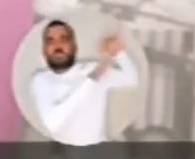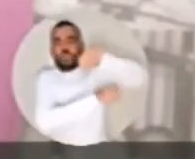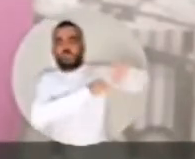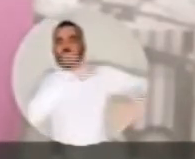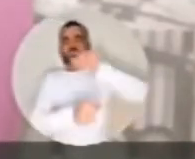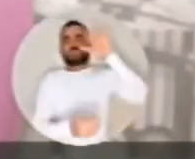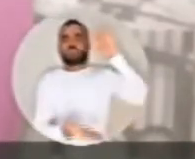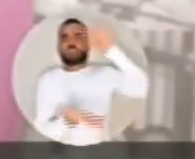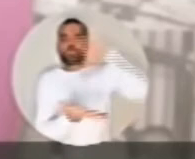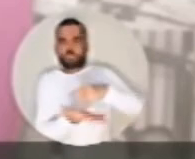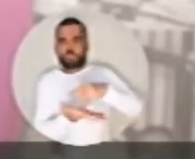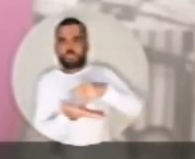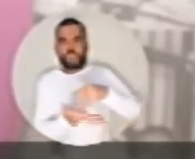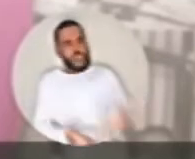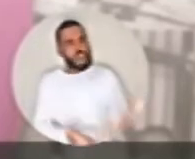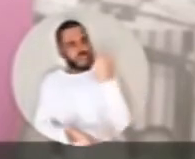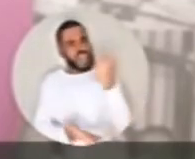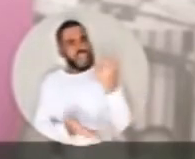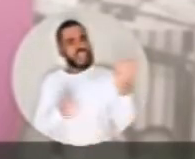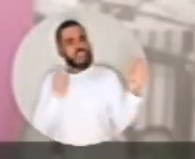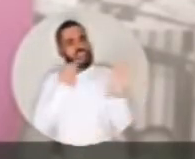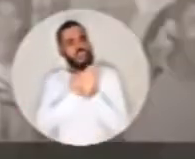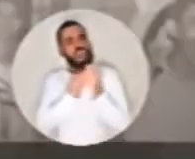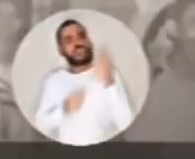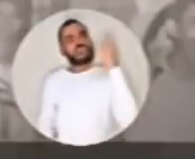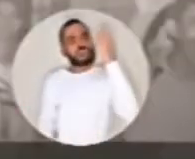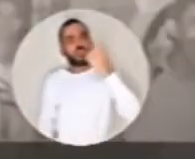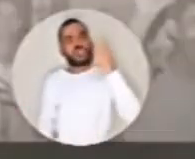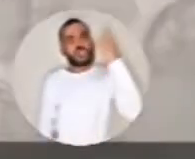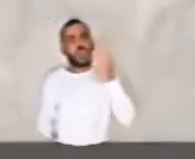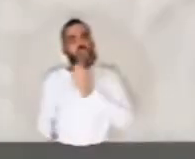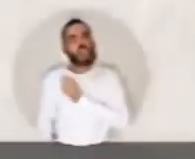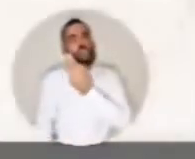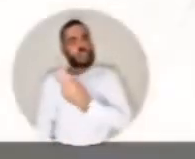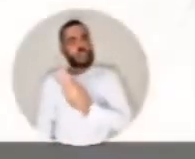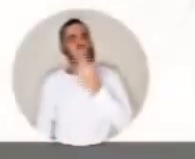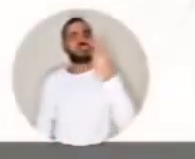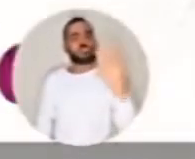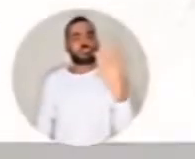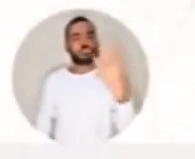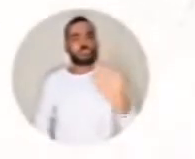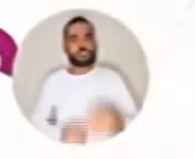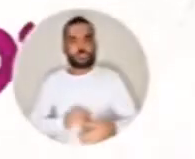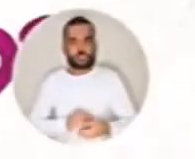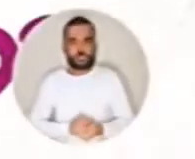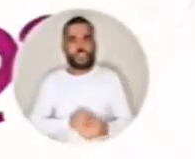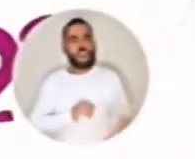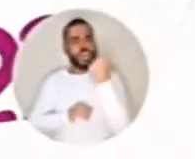verdade, você já sabe, é com Daniele, prefeita 23. Vem mudar com a gente!